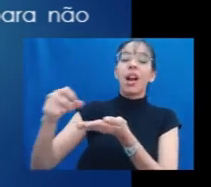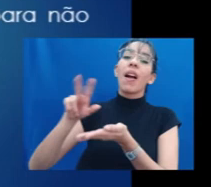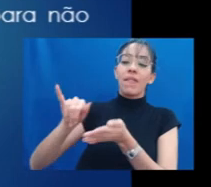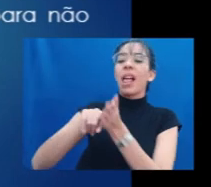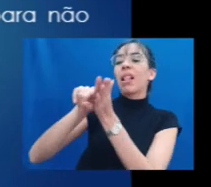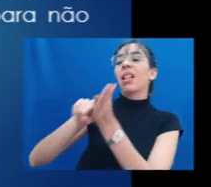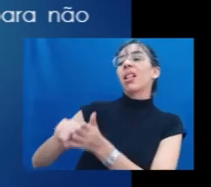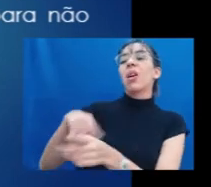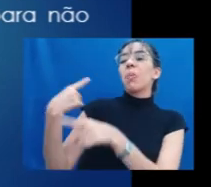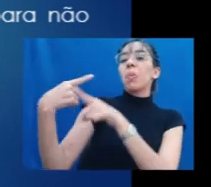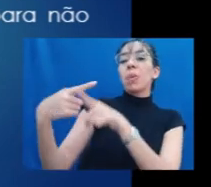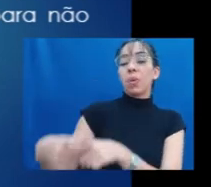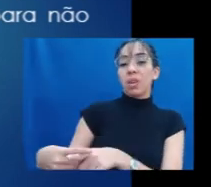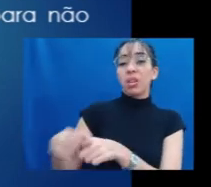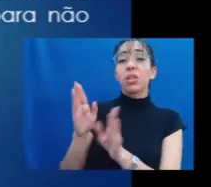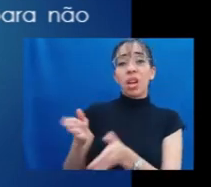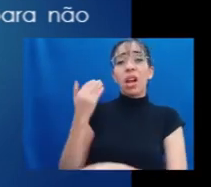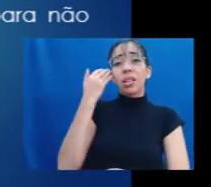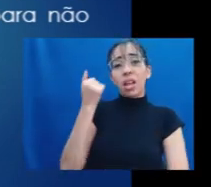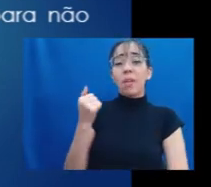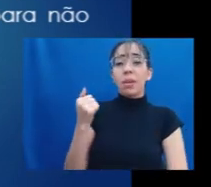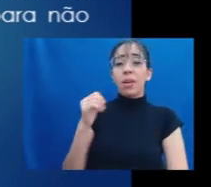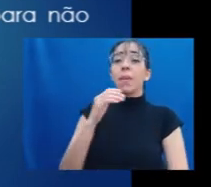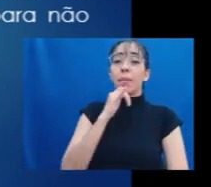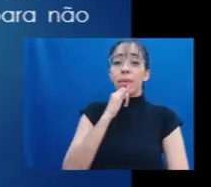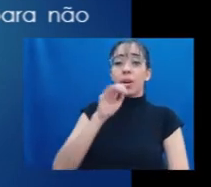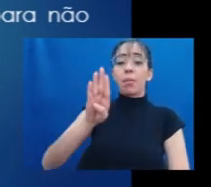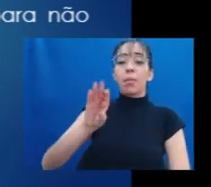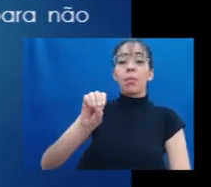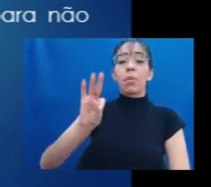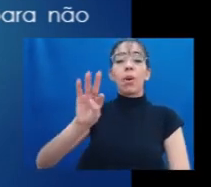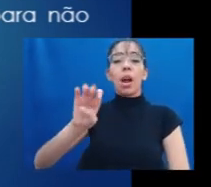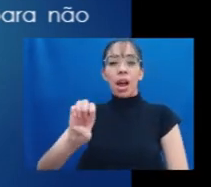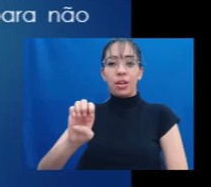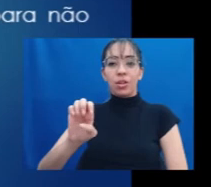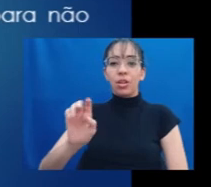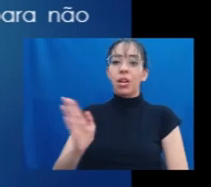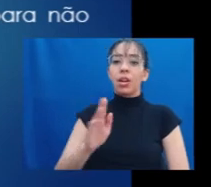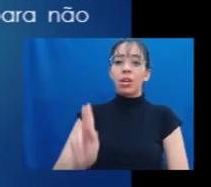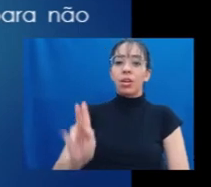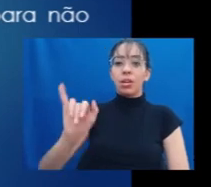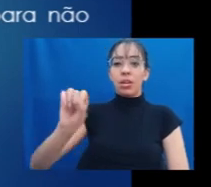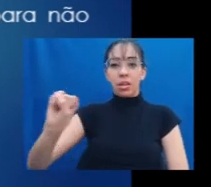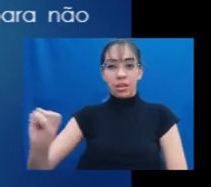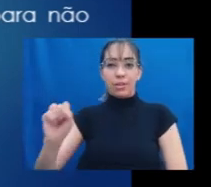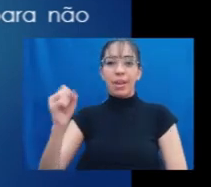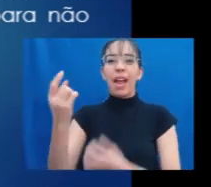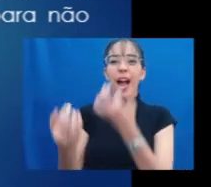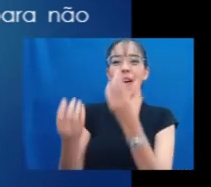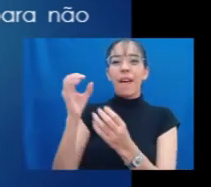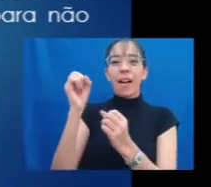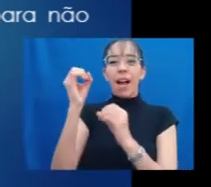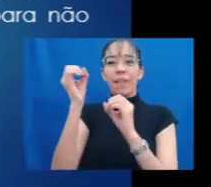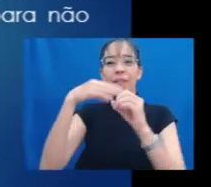Né? A gente vê aí Brumadinho, a gente vê aí Mariana, né, uma série, Boate Kiss, né, quantas e quantas tragédias, quantas perdas